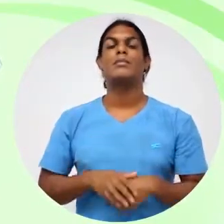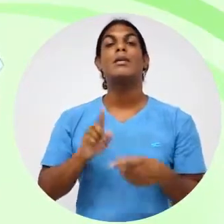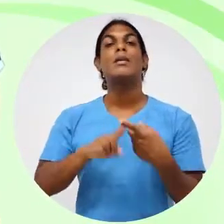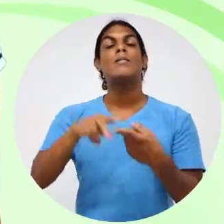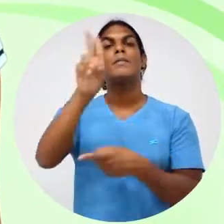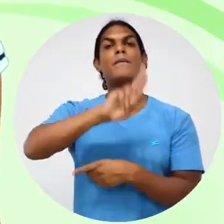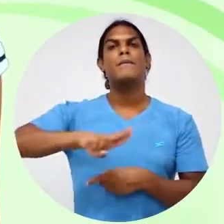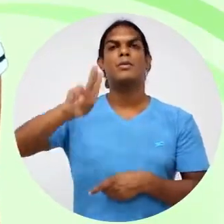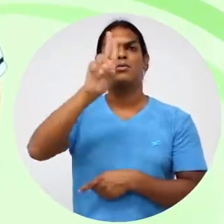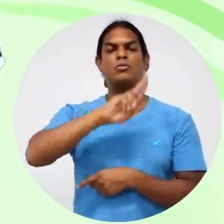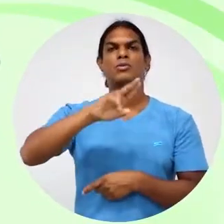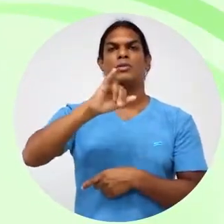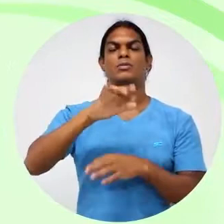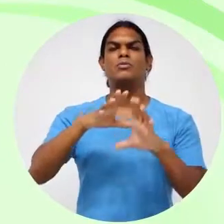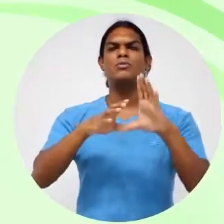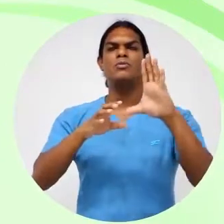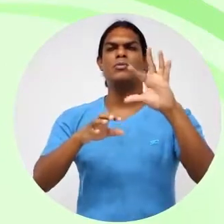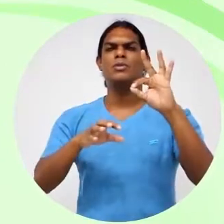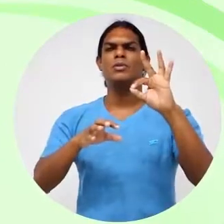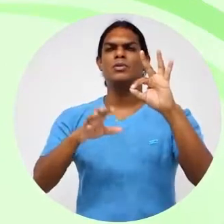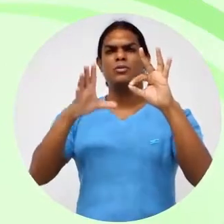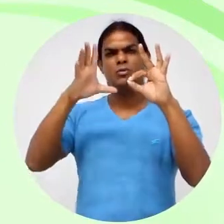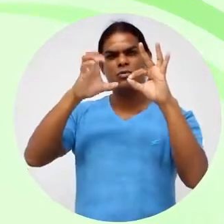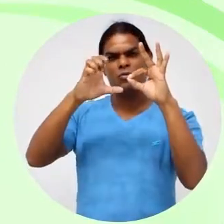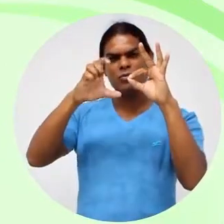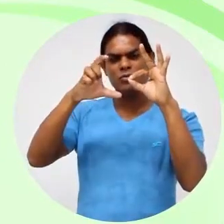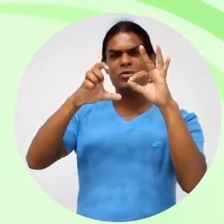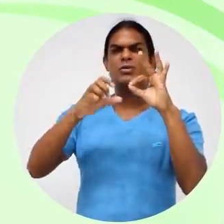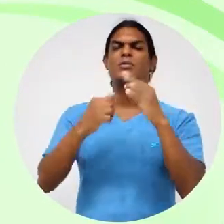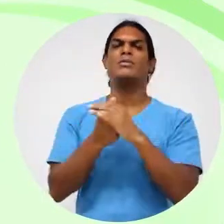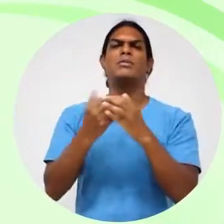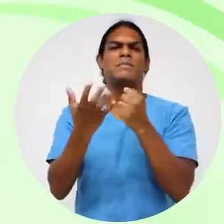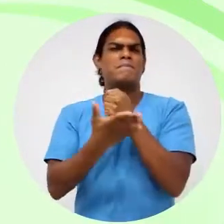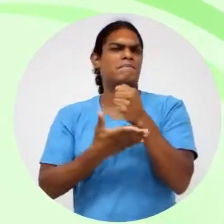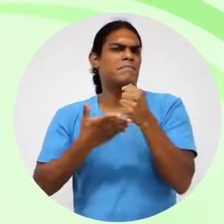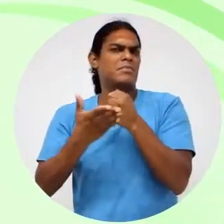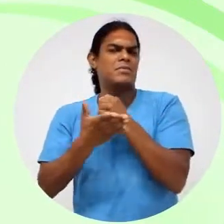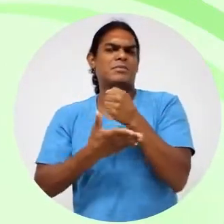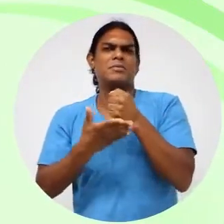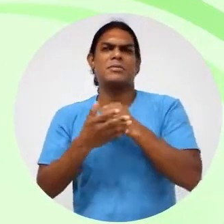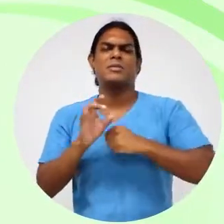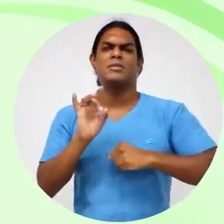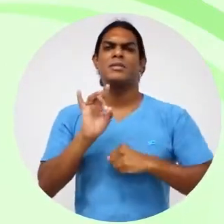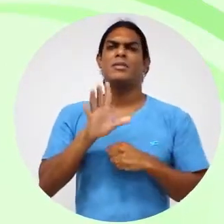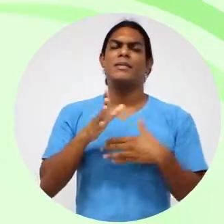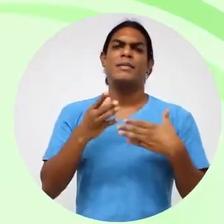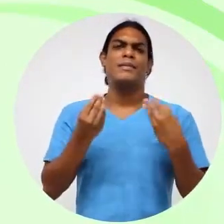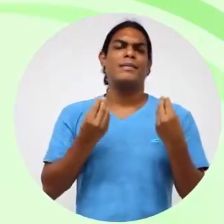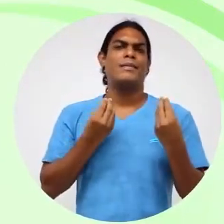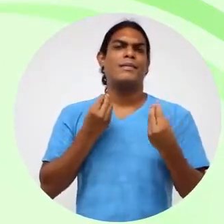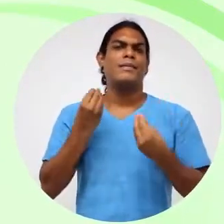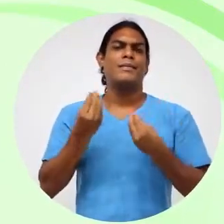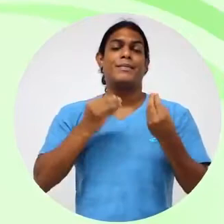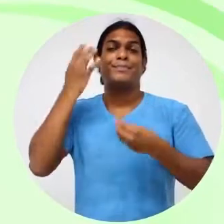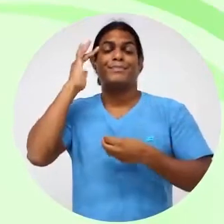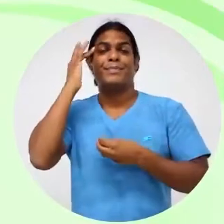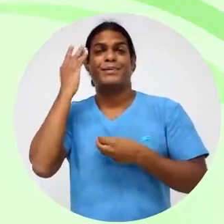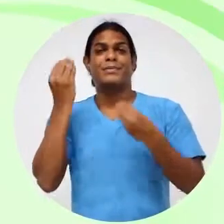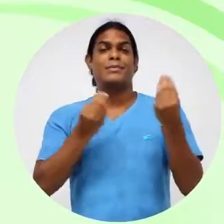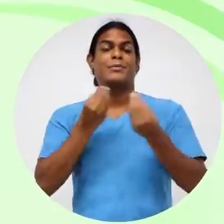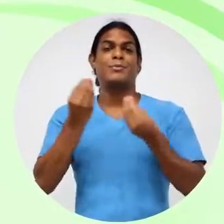o Instagram, né? Que é basicamente a primeira instância. Quando eu falo Instagram, pensa-se apenas